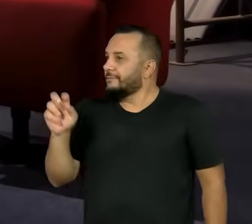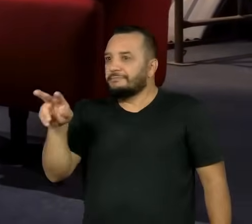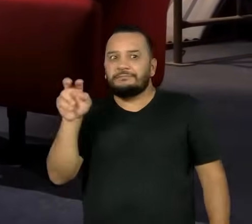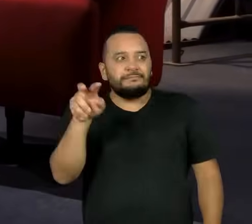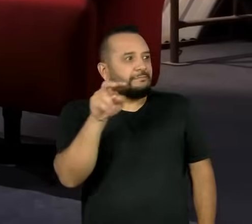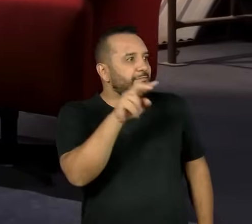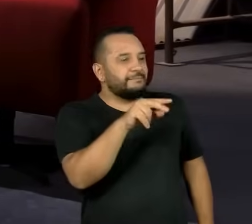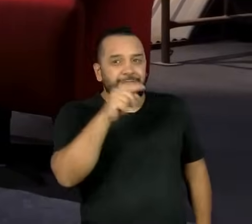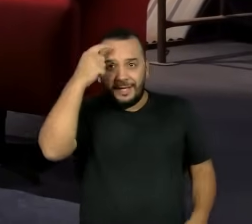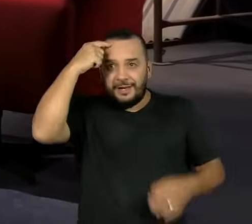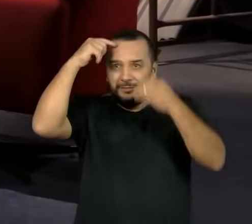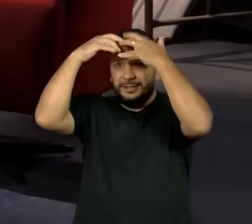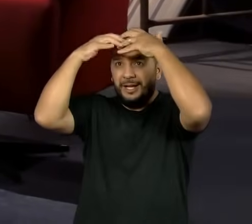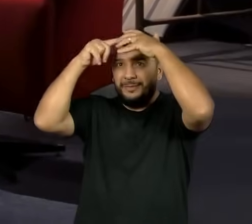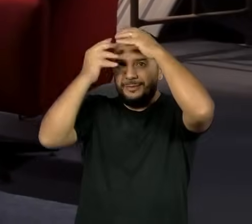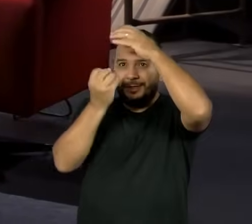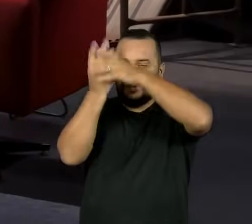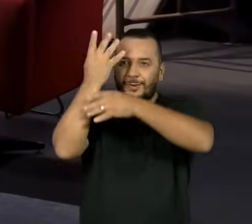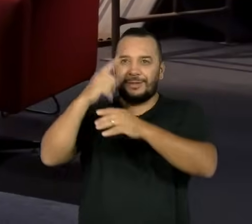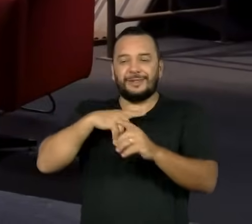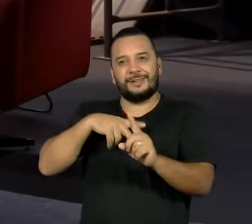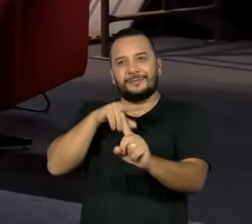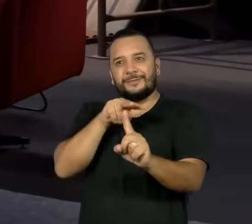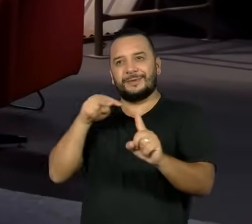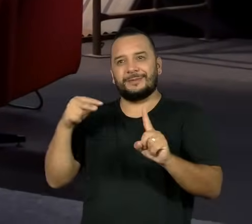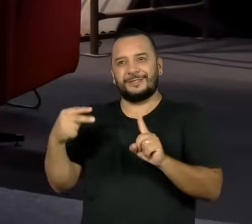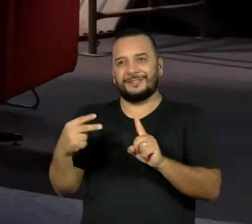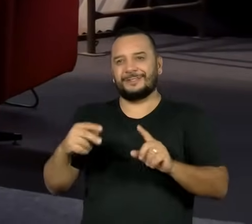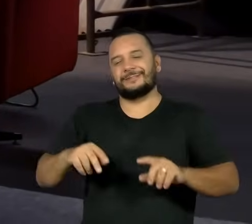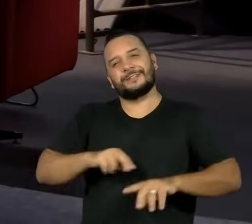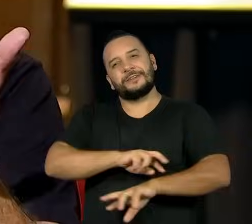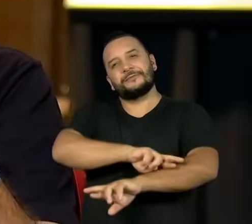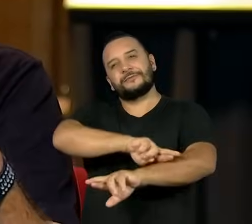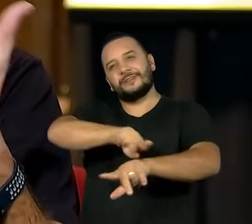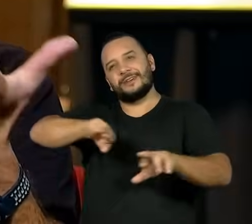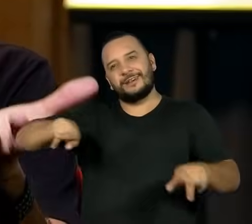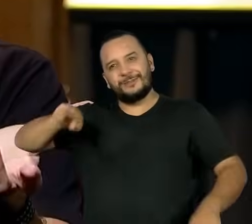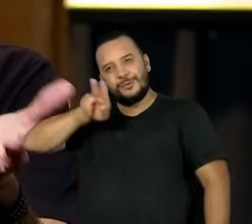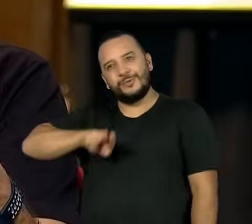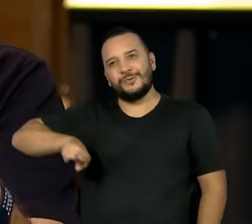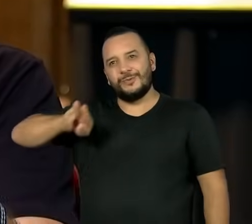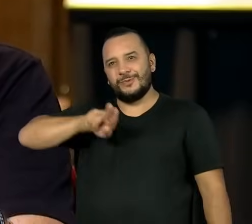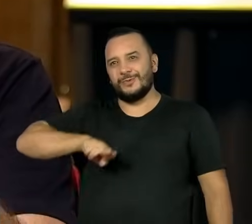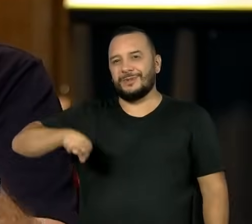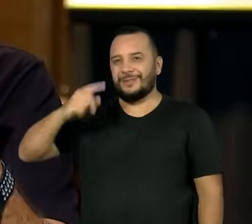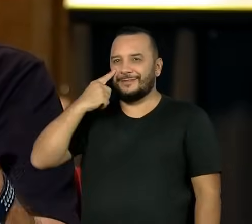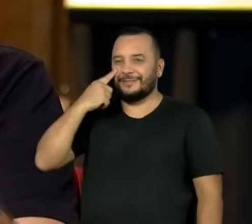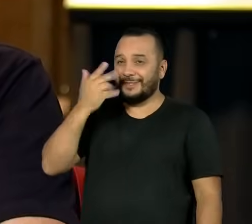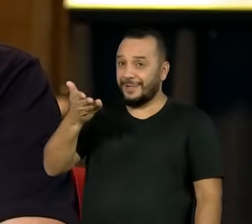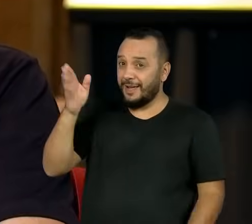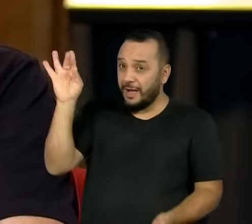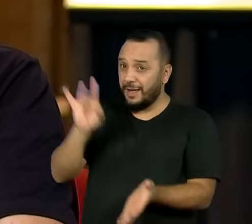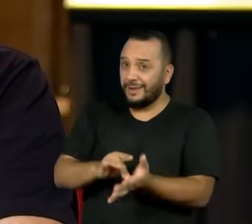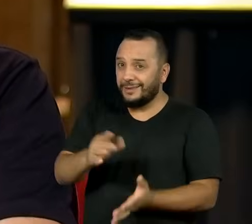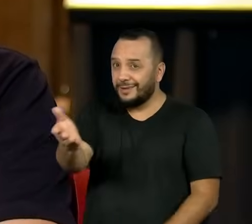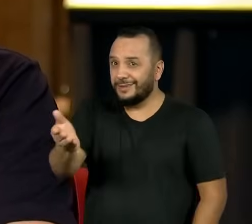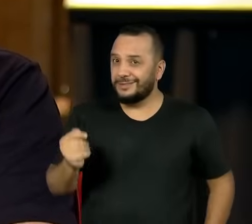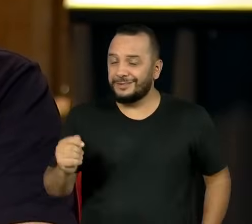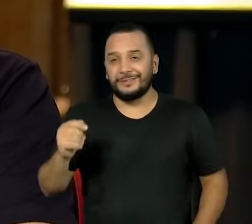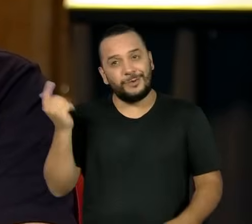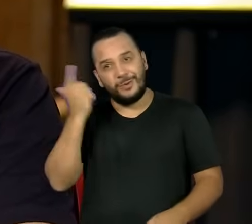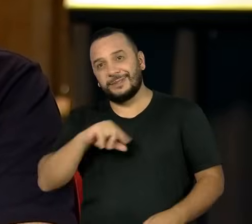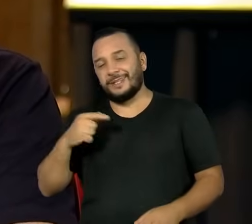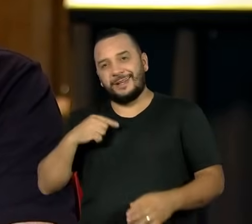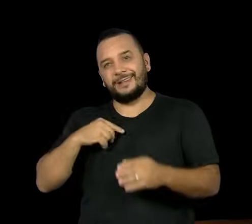que isso significa, então, que tem várias perspectivas que a gente consegue usar para enxergar essas realidades e com isso a gente consegue